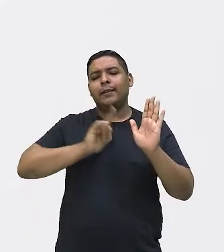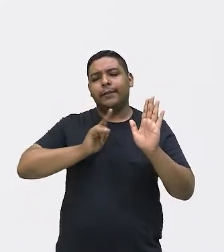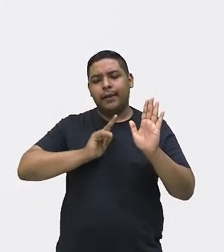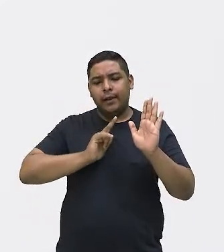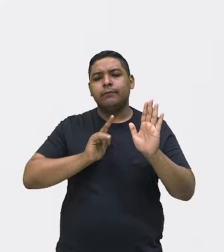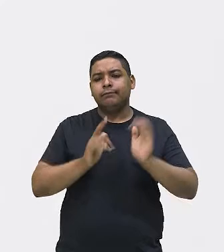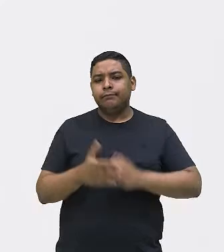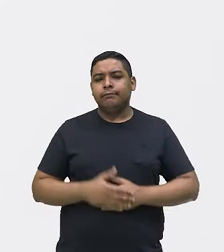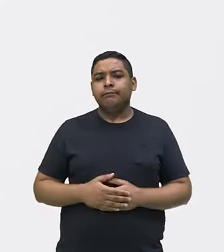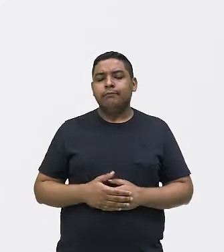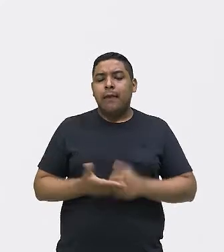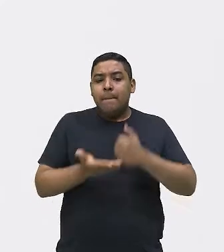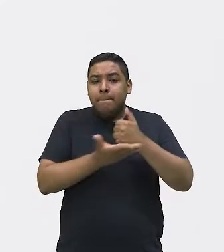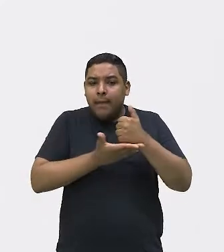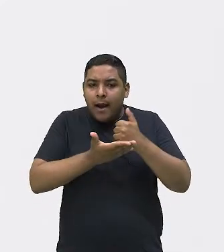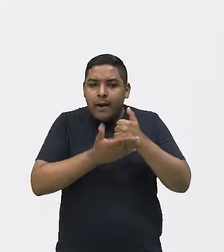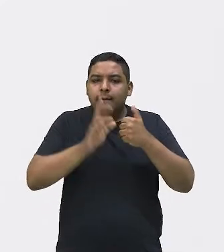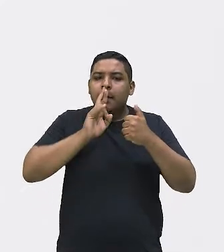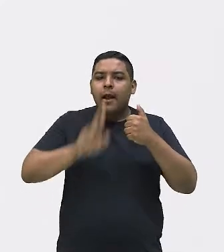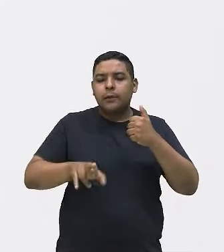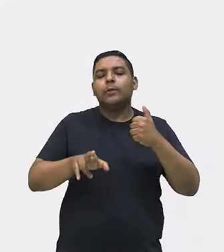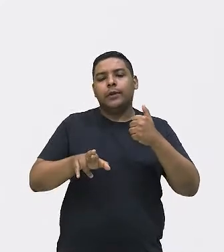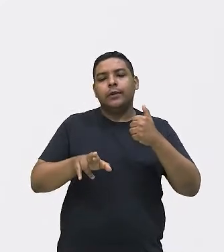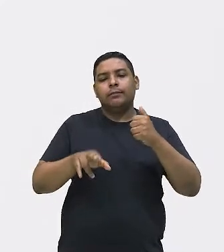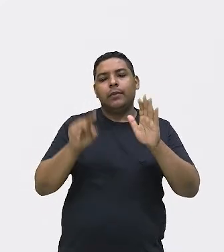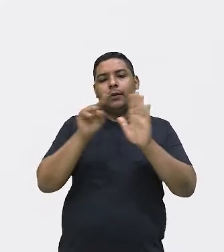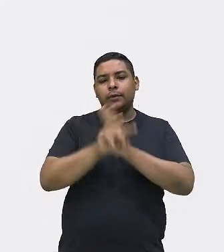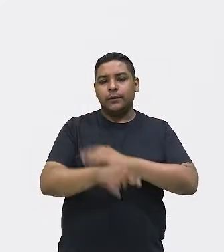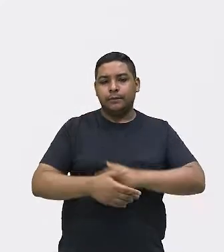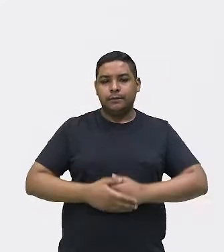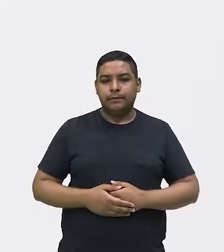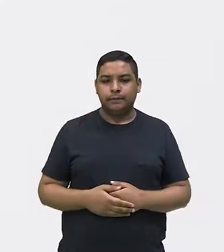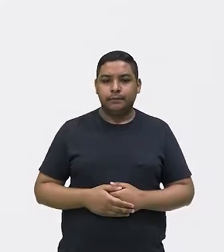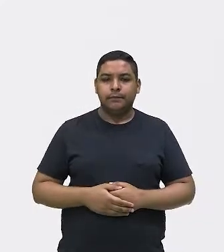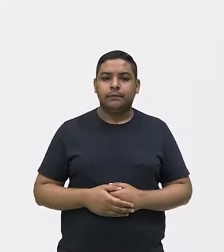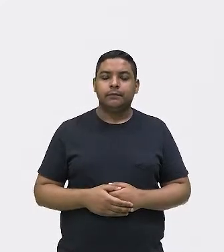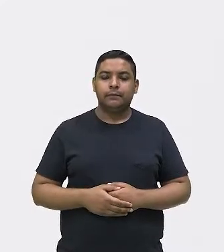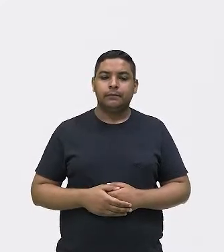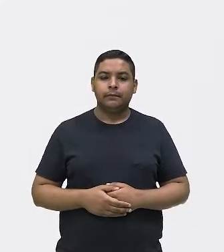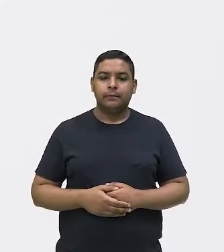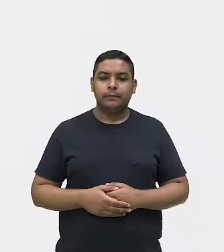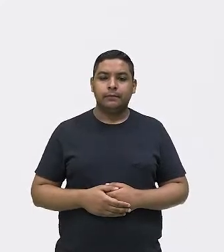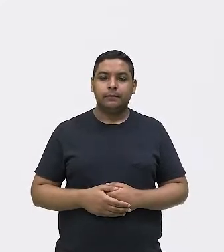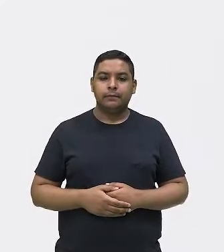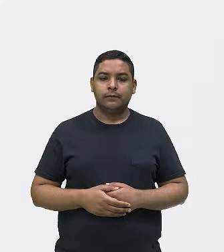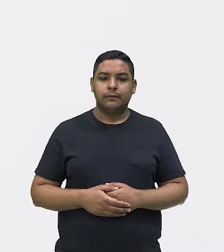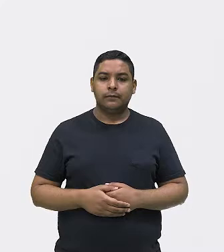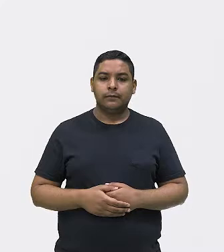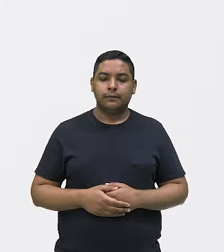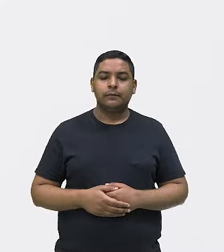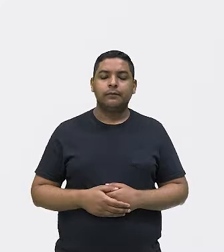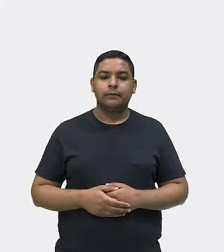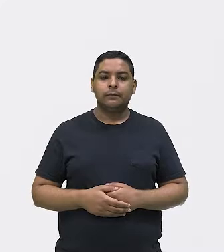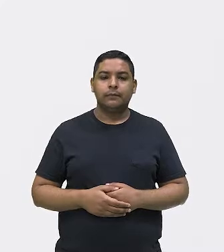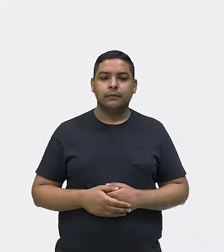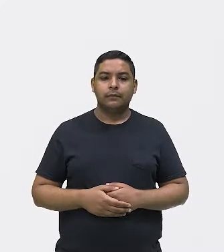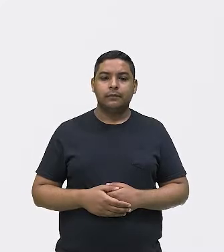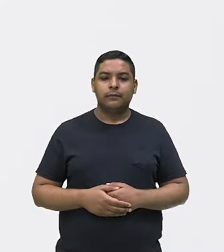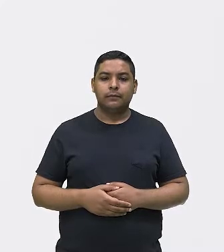a questão. E o que ela vem pedindo para vocês, então? Ela pediu o seguinte, ó. Entre essas